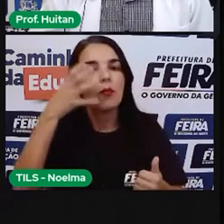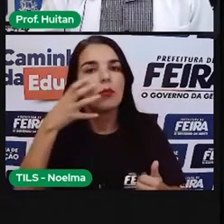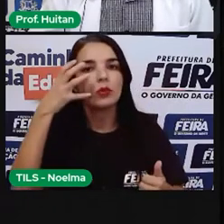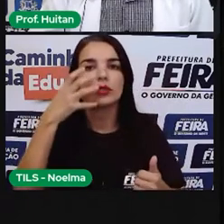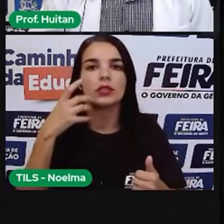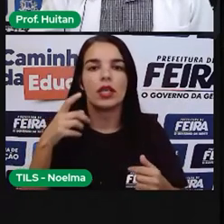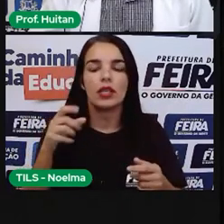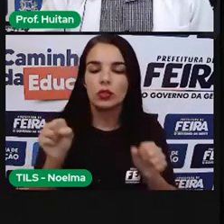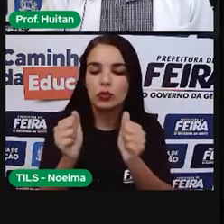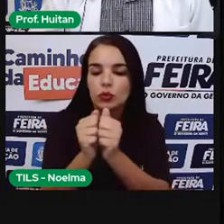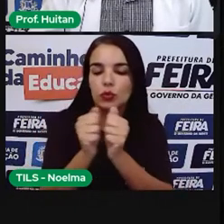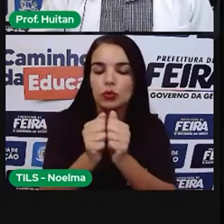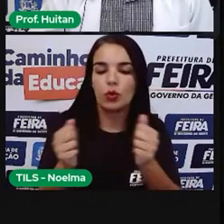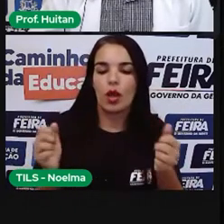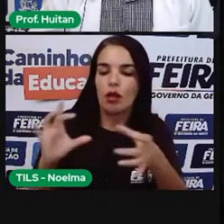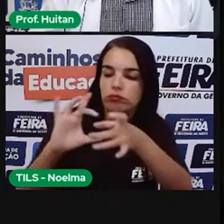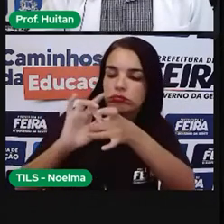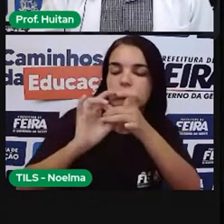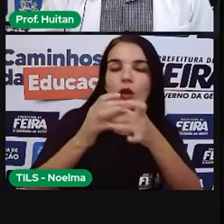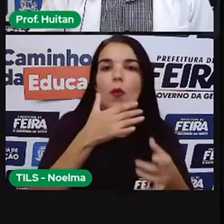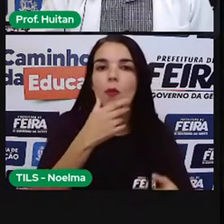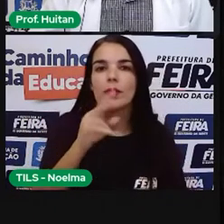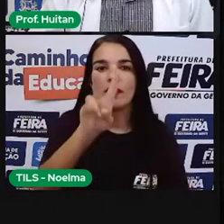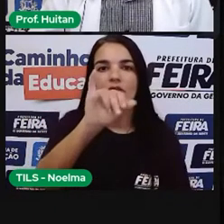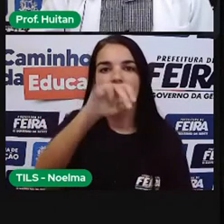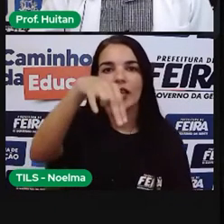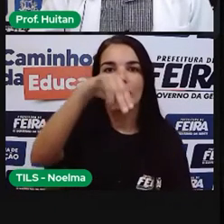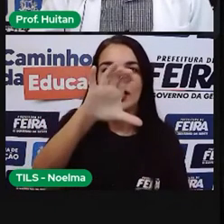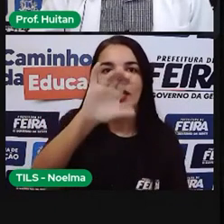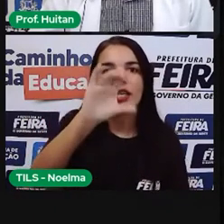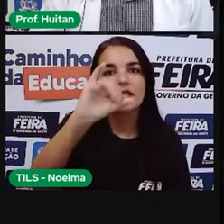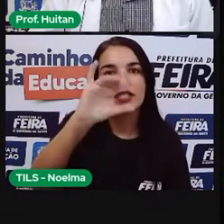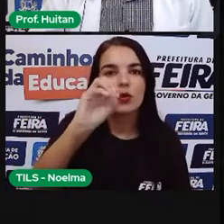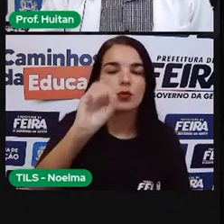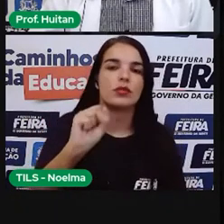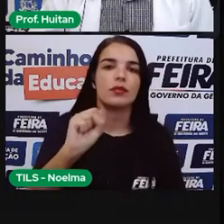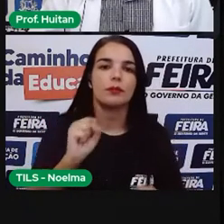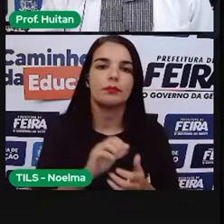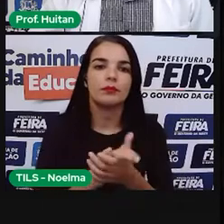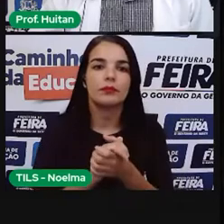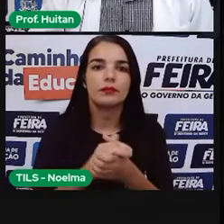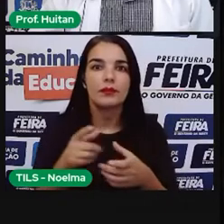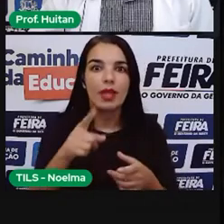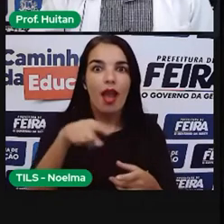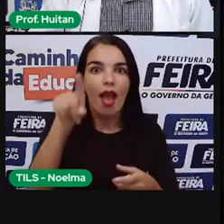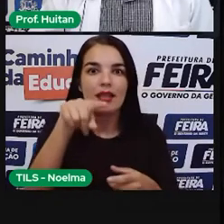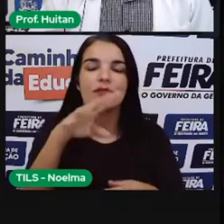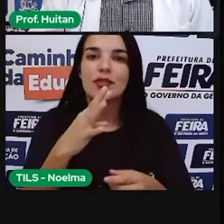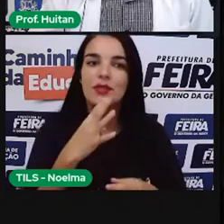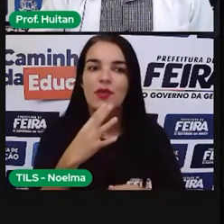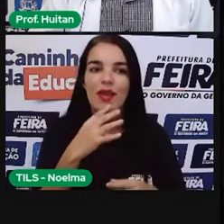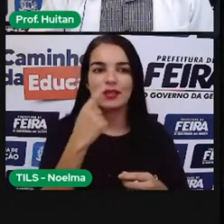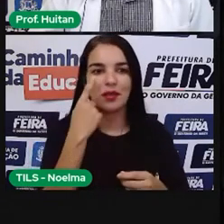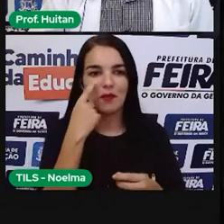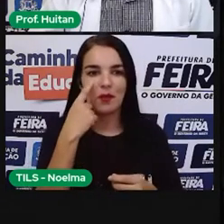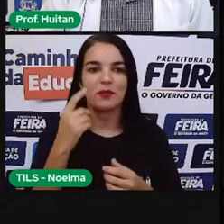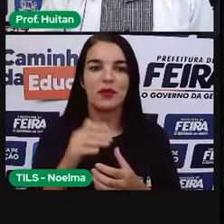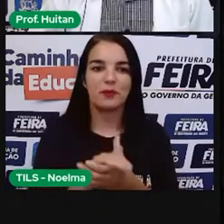letras de músicas com o poeta Vinícius de Moraes. Então, essa com certeza vocês conhecem.